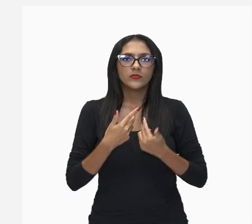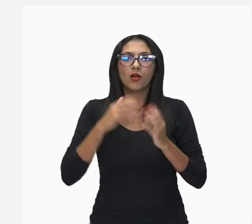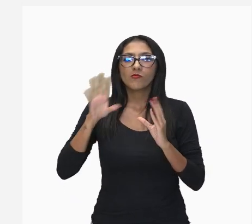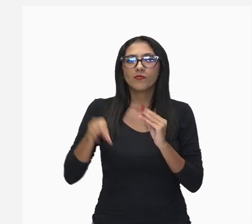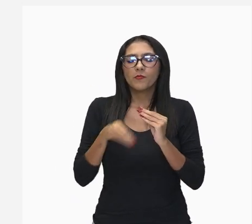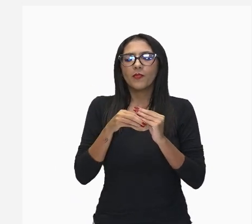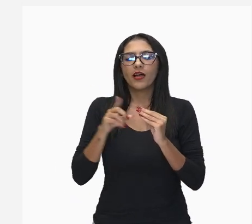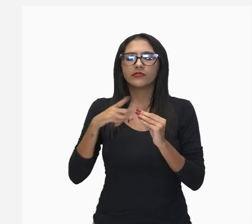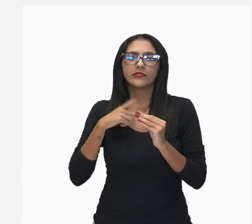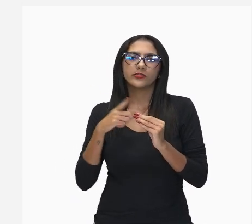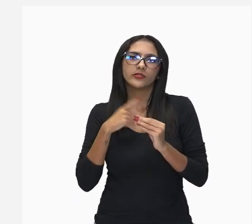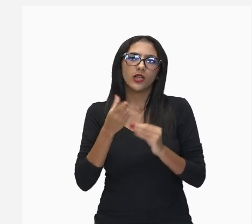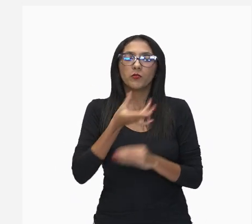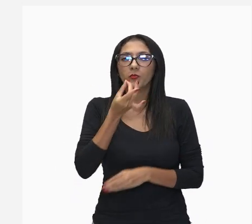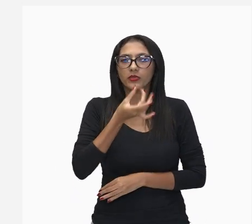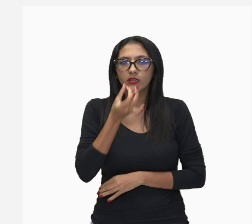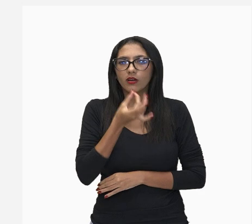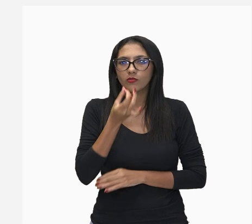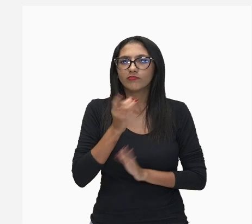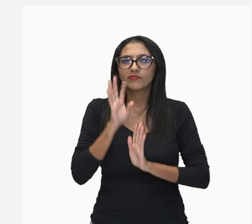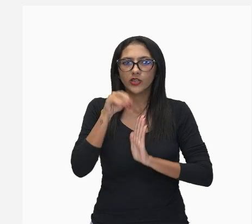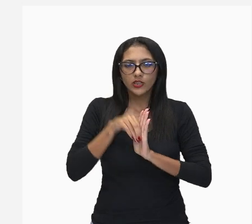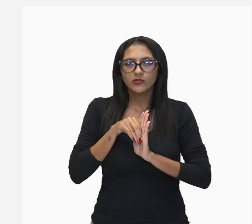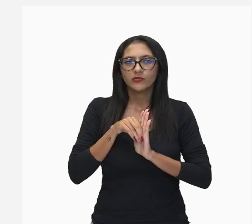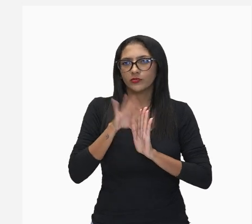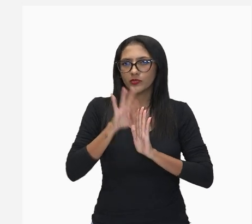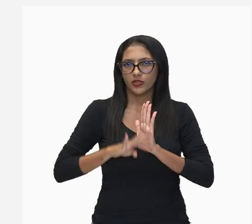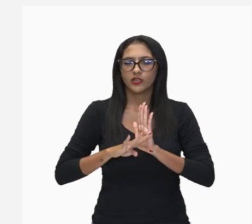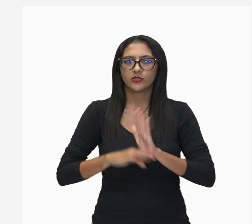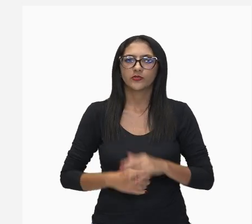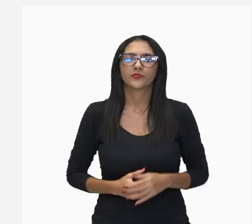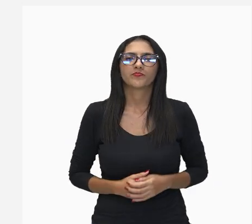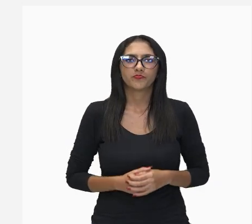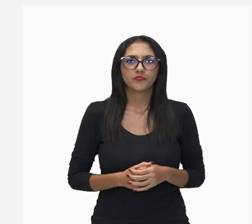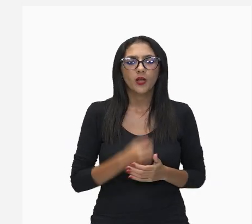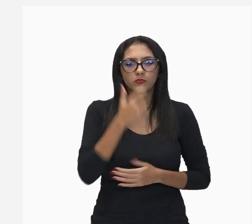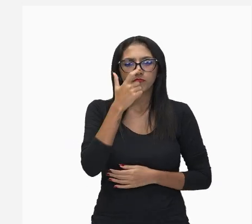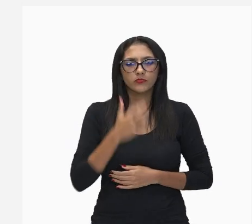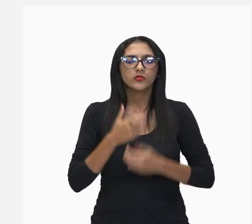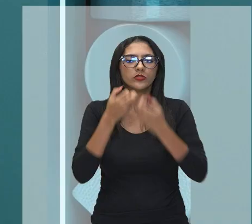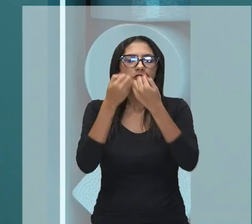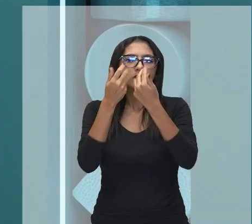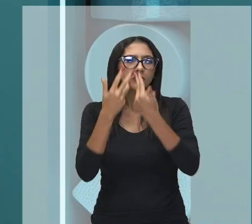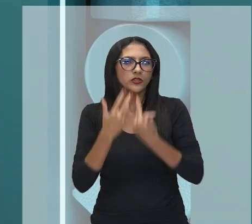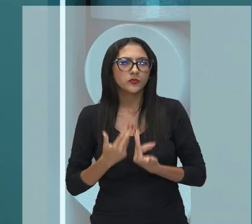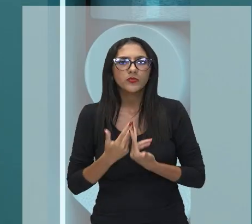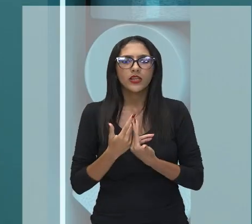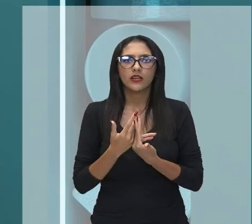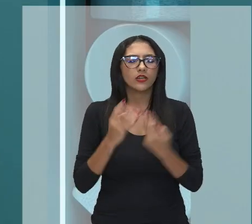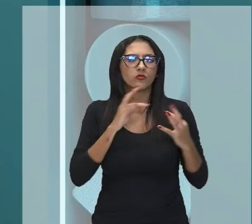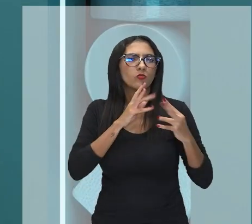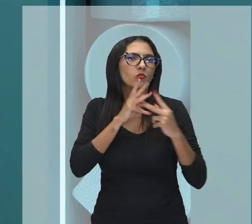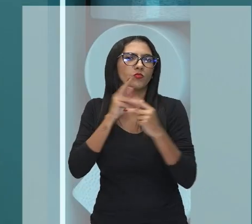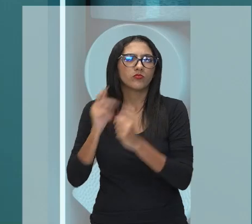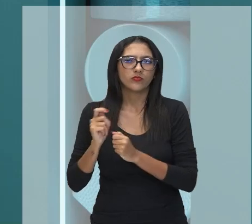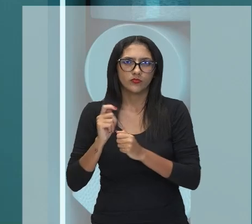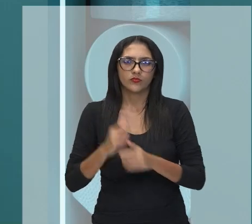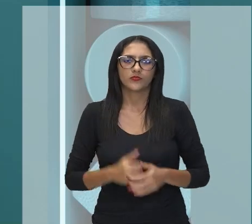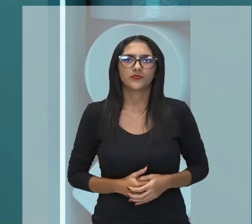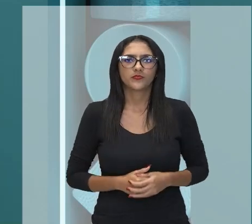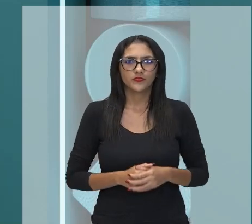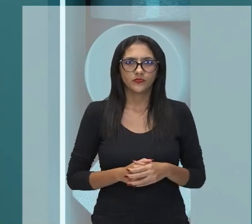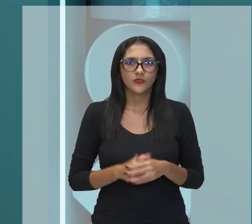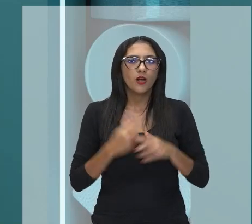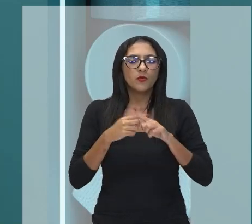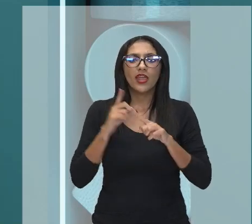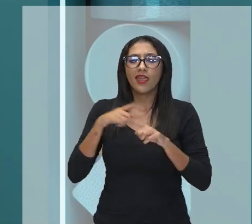suas próprias palavras. Ou seja, o narrador conta, fala, diz o que o personagem falou. Ok? Ele não